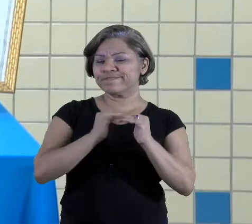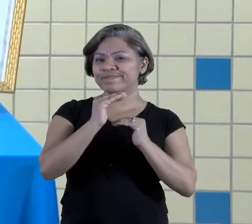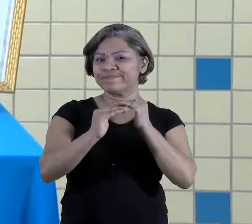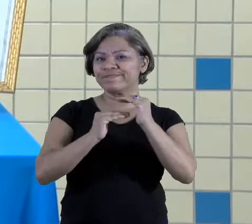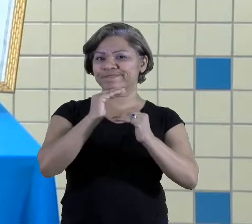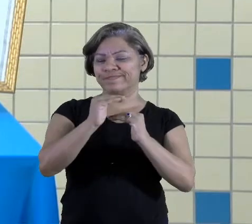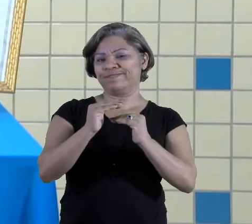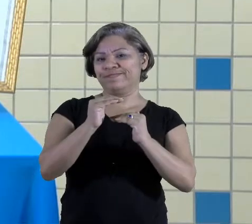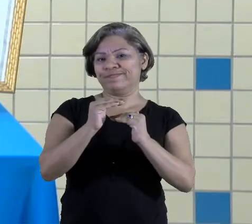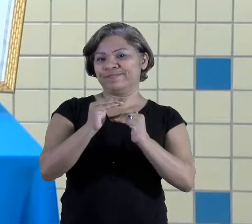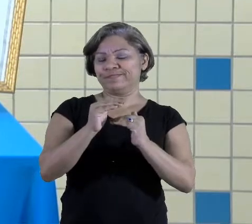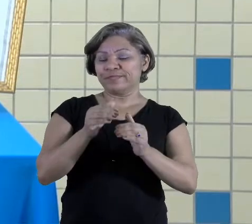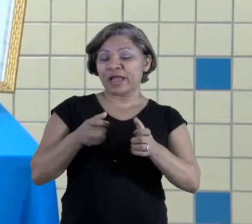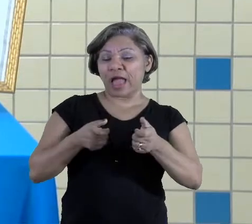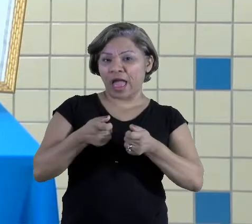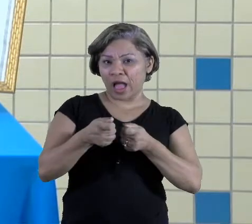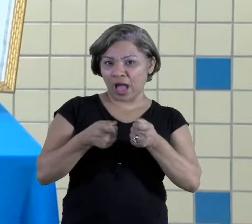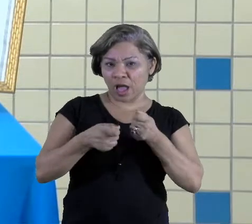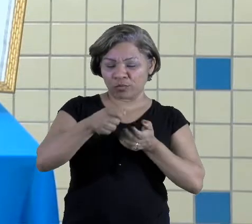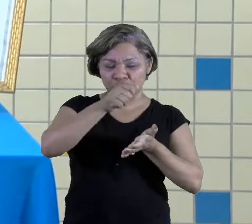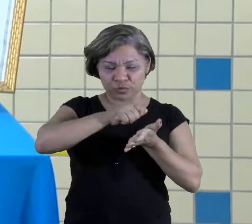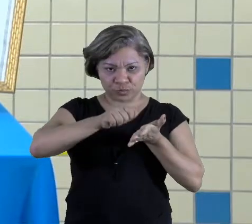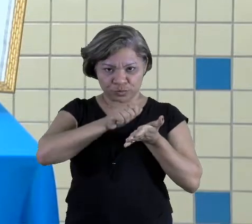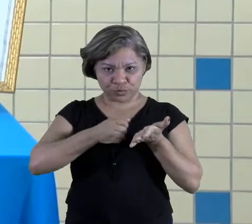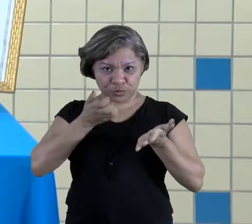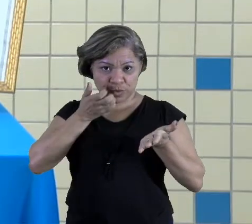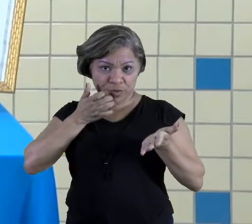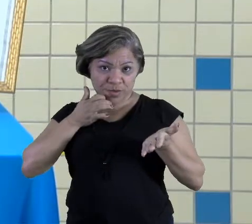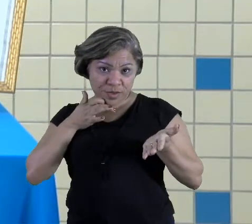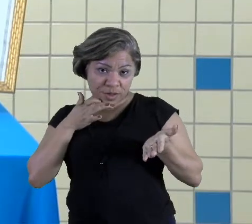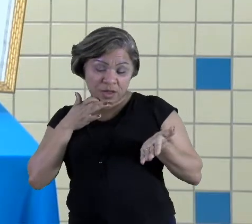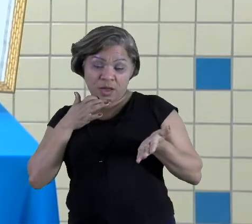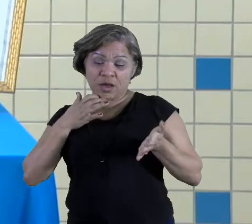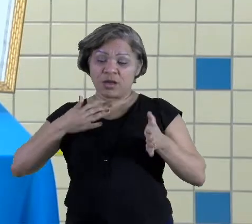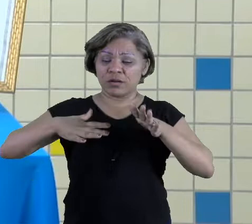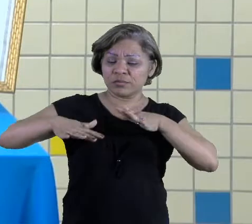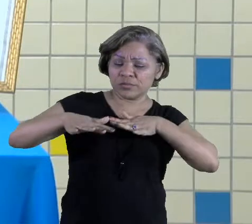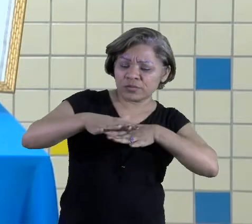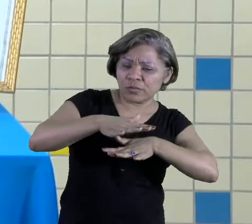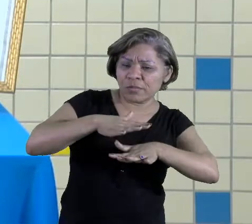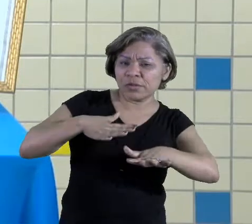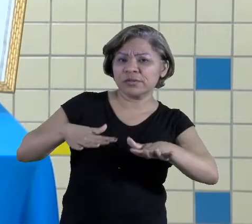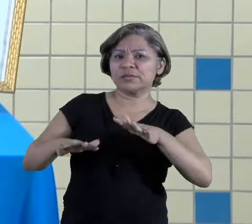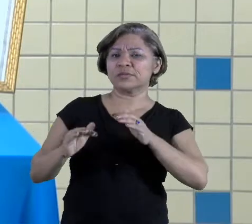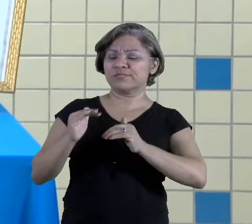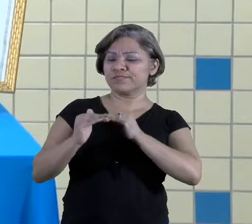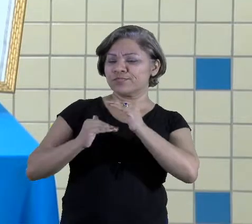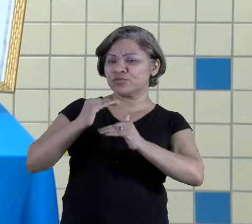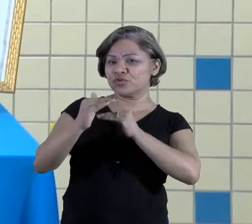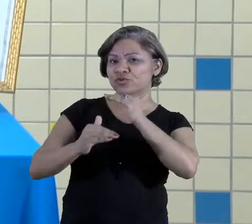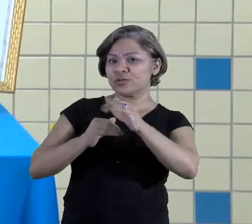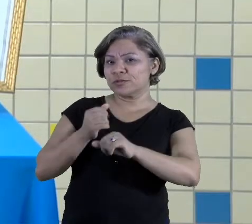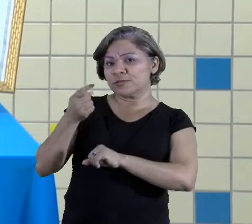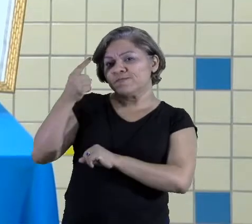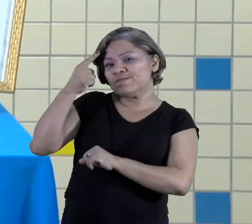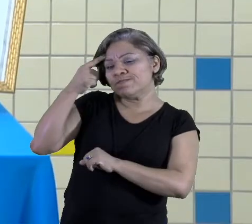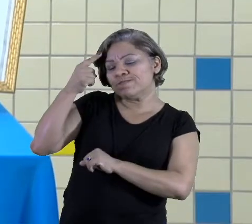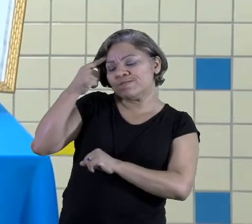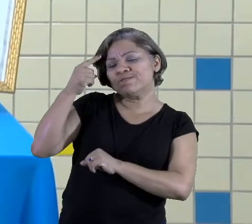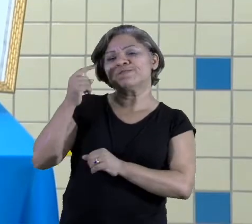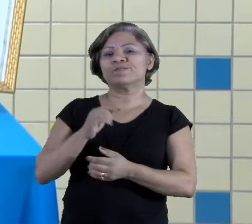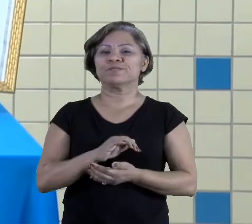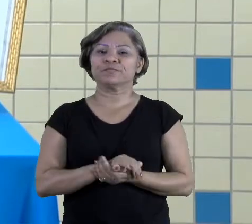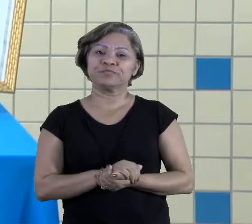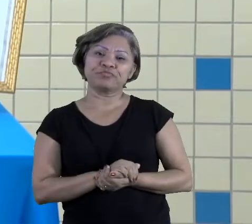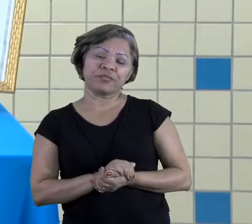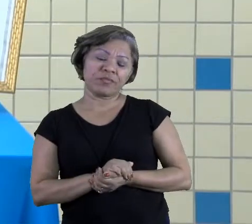desenvolver a coordenação motora da criança, a noção espacial, ajudar a desenvolver o raciocínio lógico, entre muitas